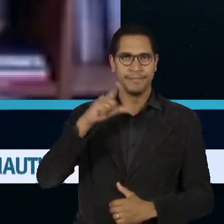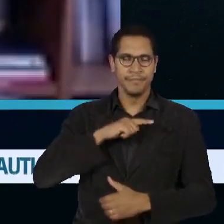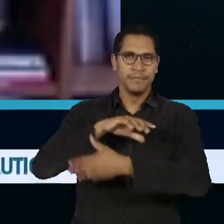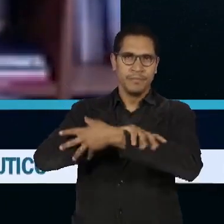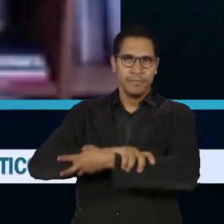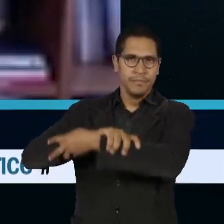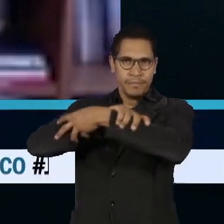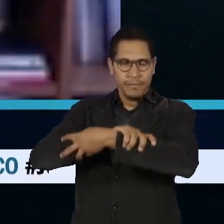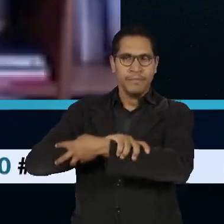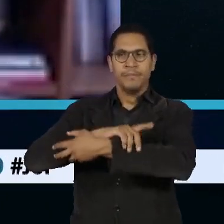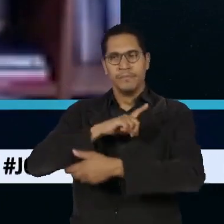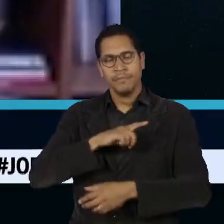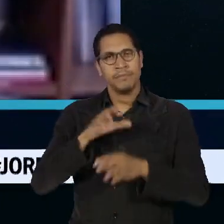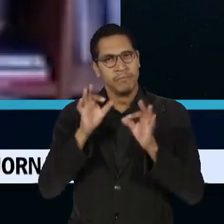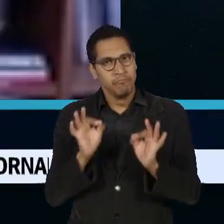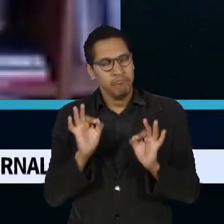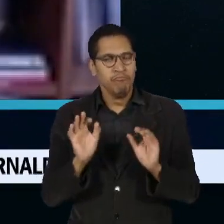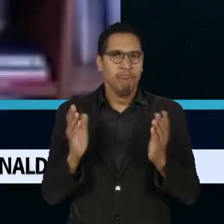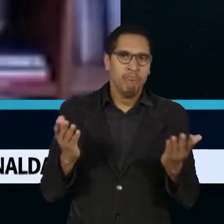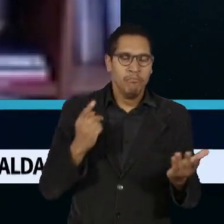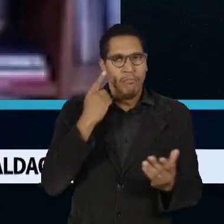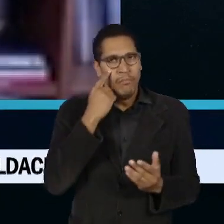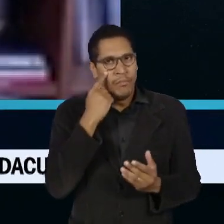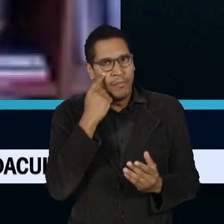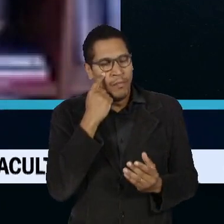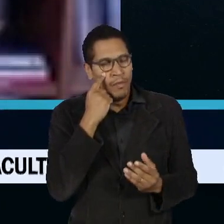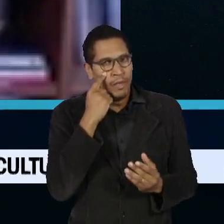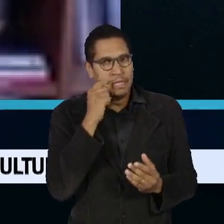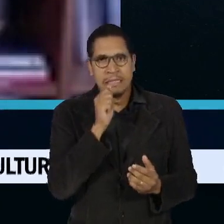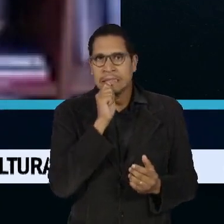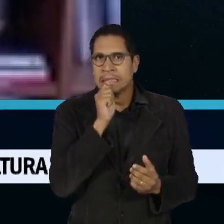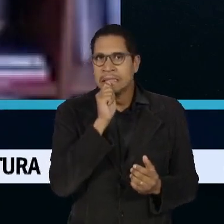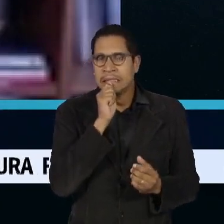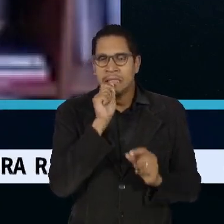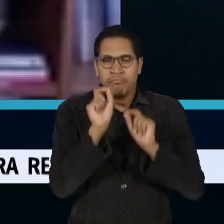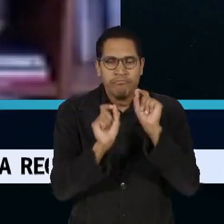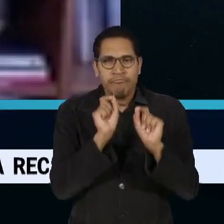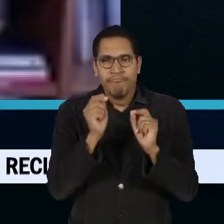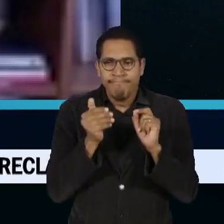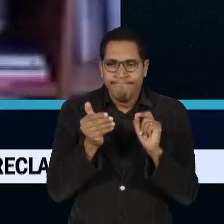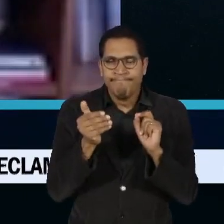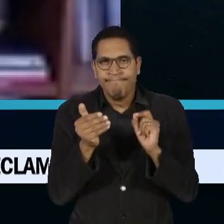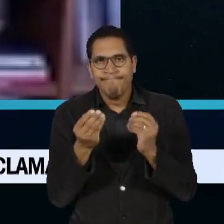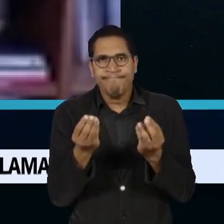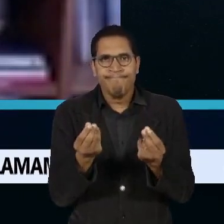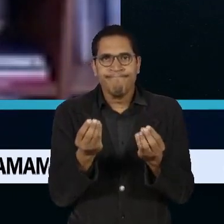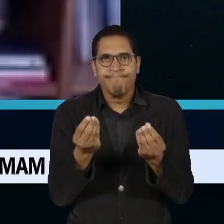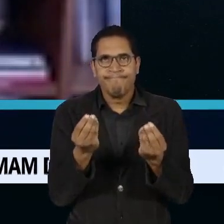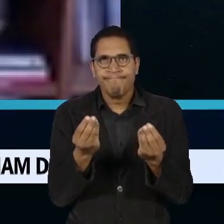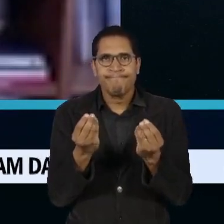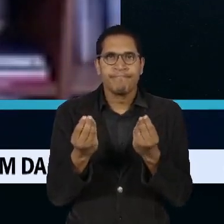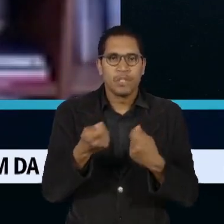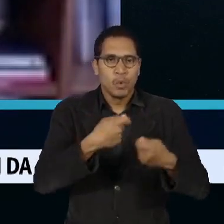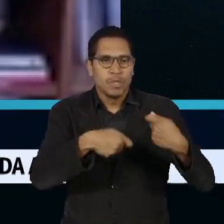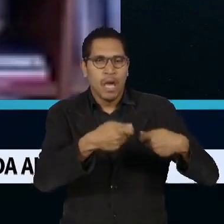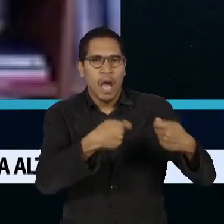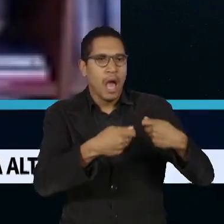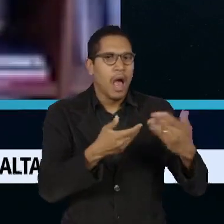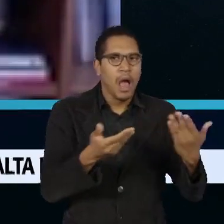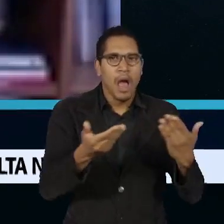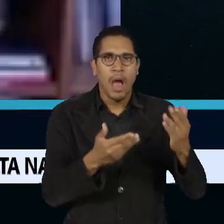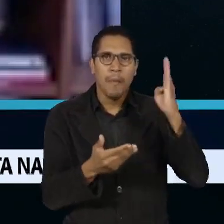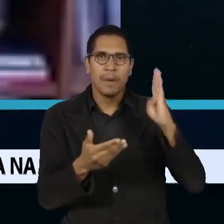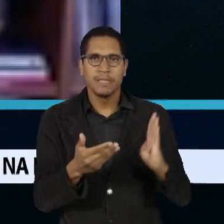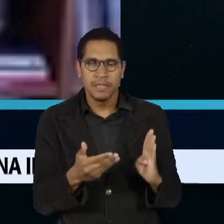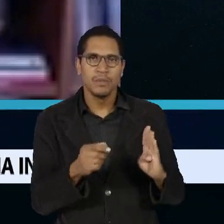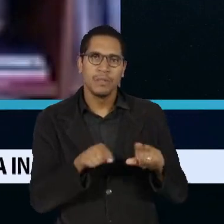eles não é calibrar bem a forma pela qual poderia negociar com o Brasil